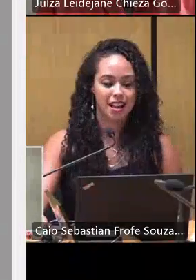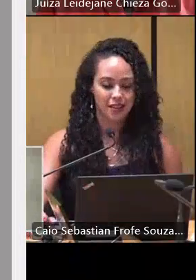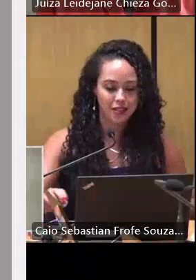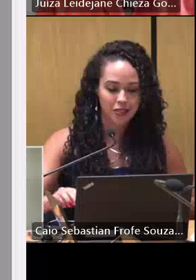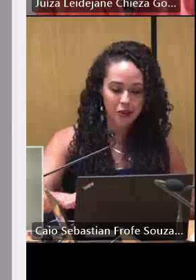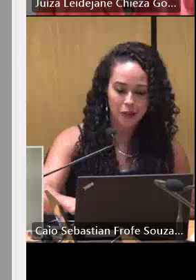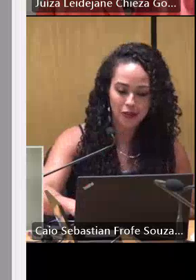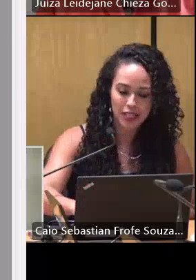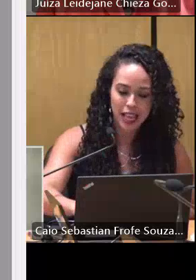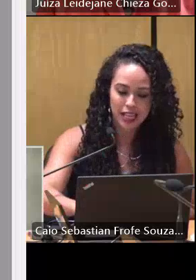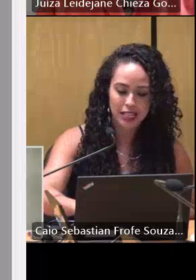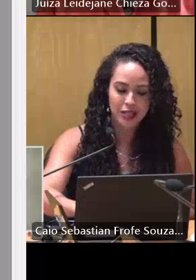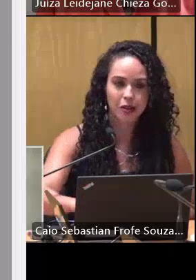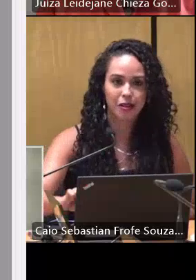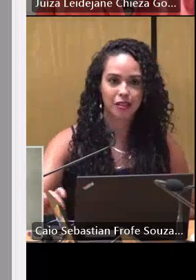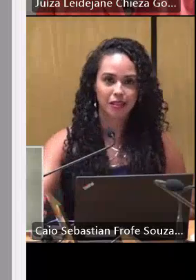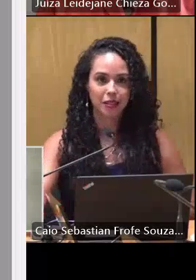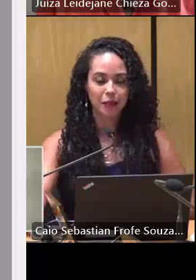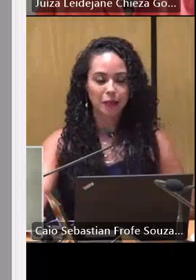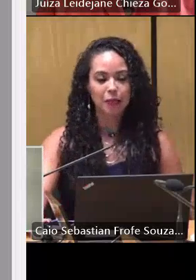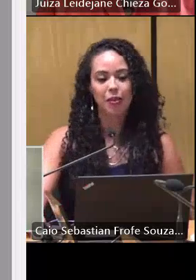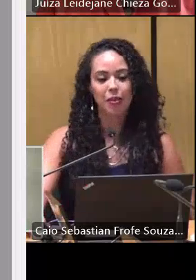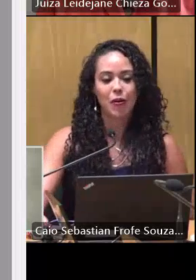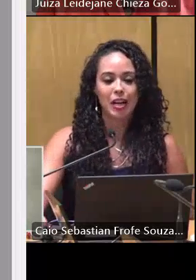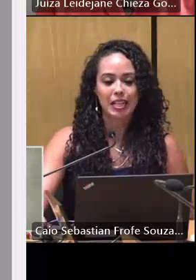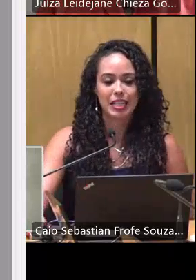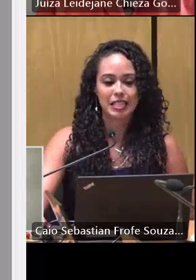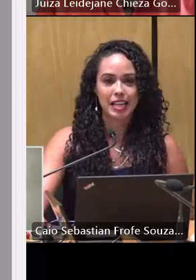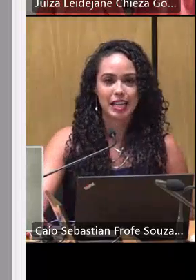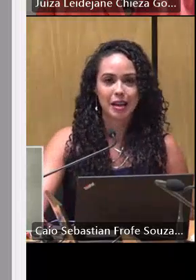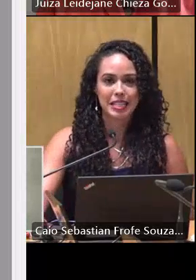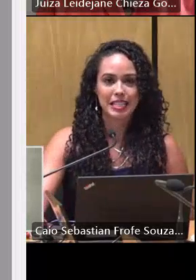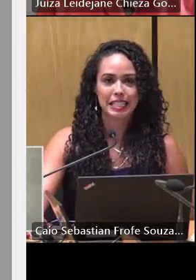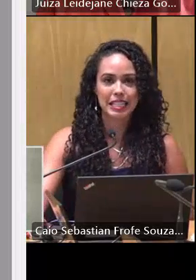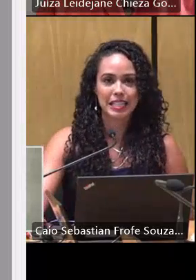ah Deixa eu aproveitar aqui só organizar Aqui a apresentação